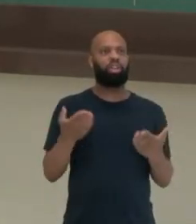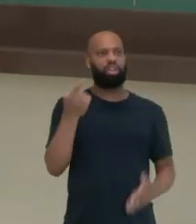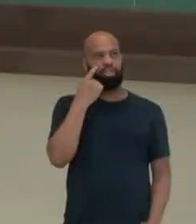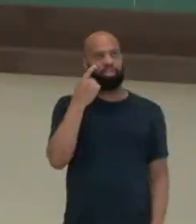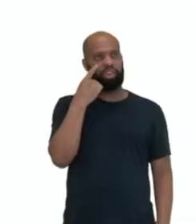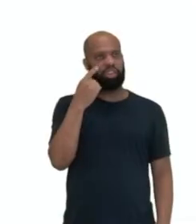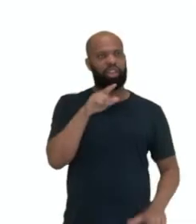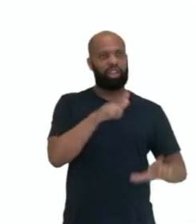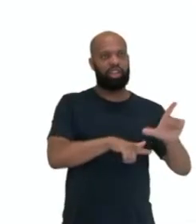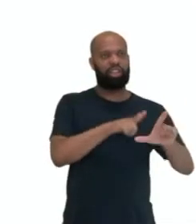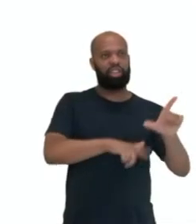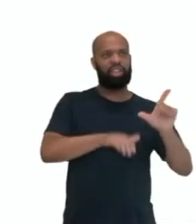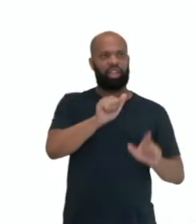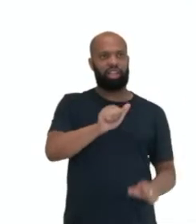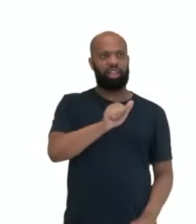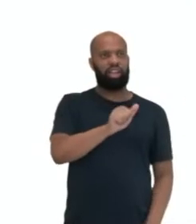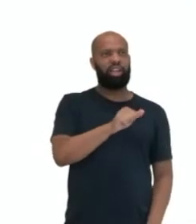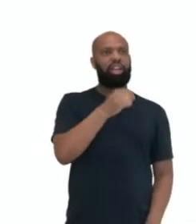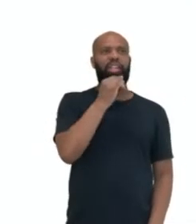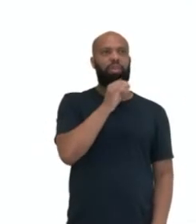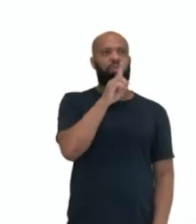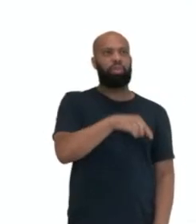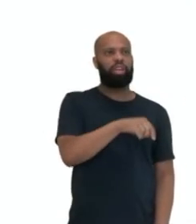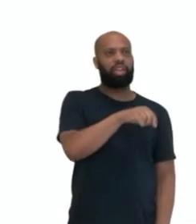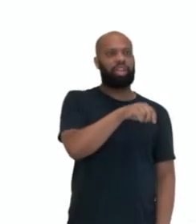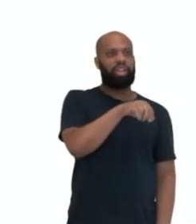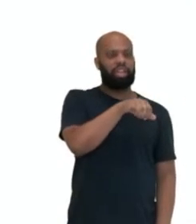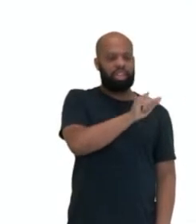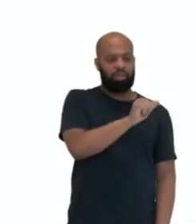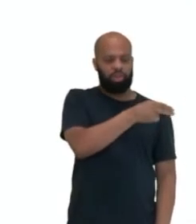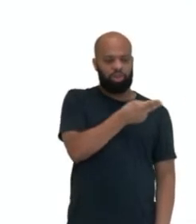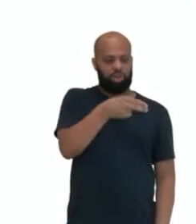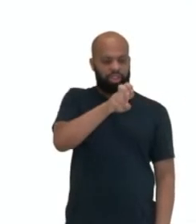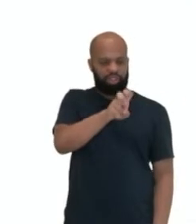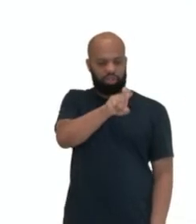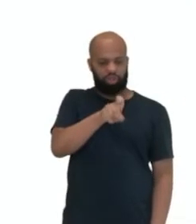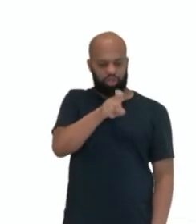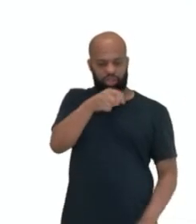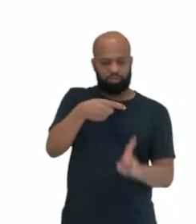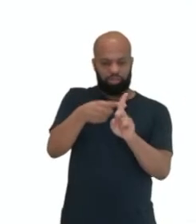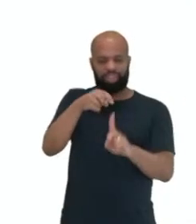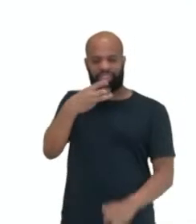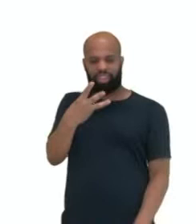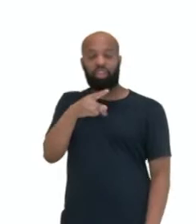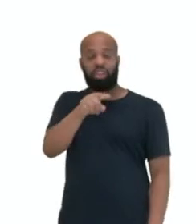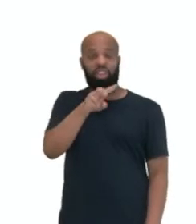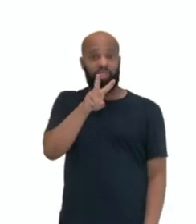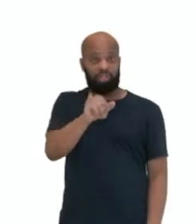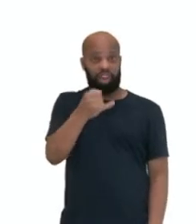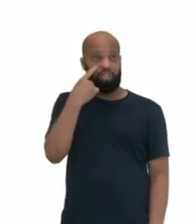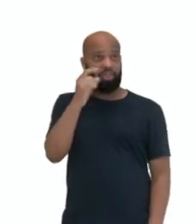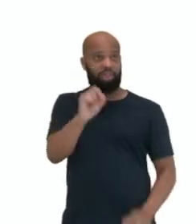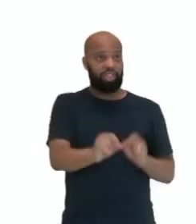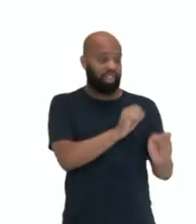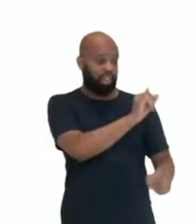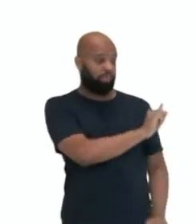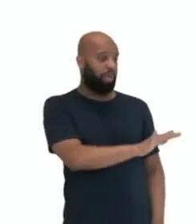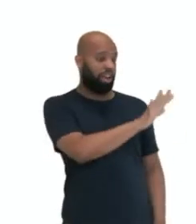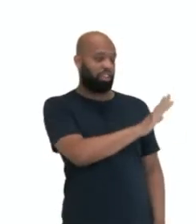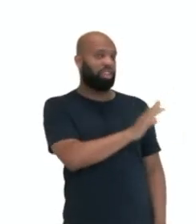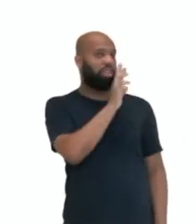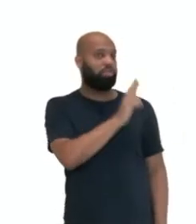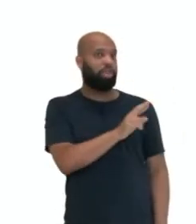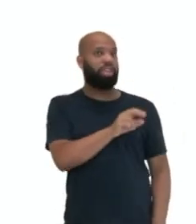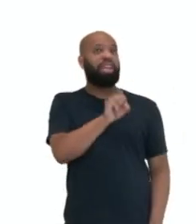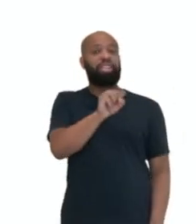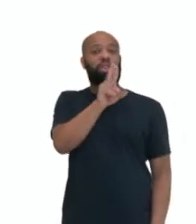A. Uma função afim que é definida por 5x mais 3. Determine a imagem, ou seja, o que sai do número menos 2.